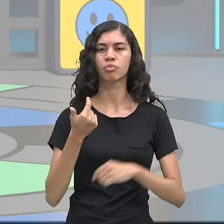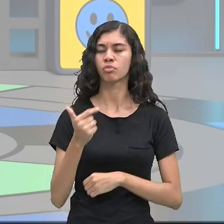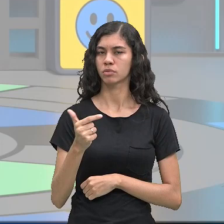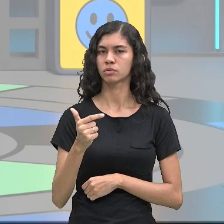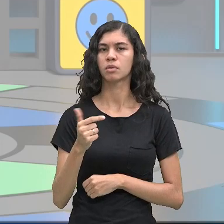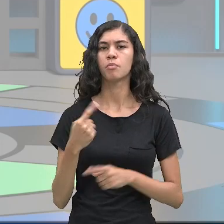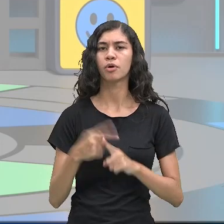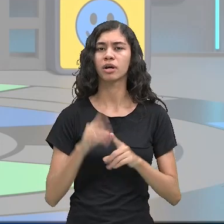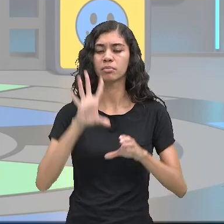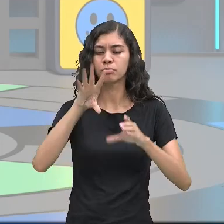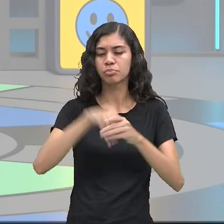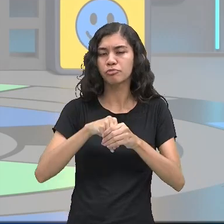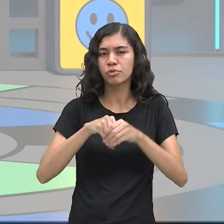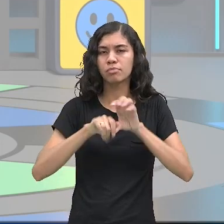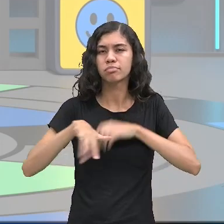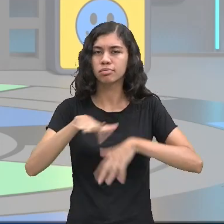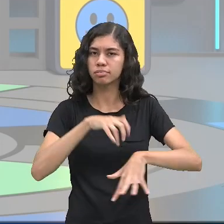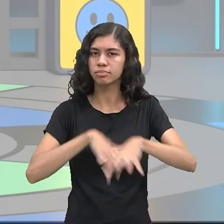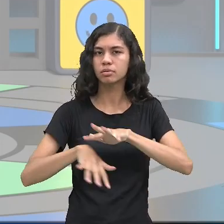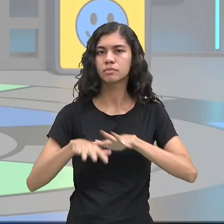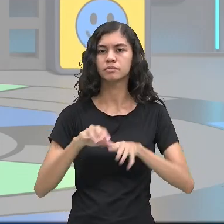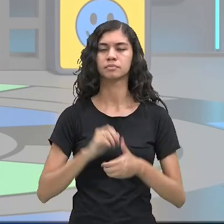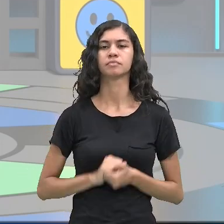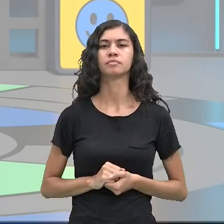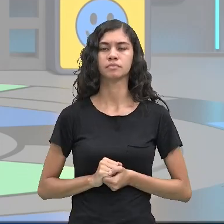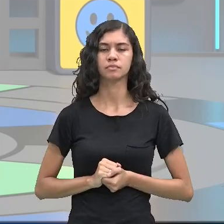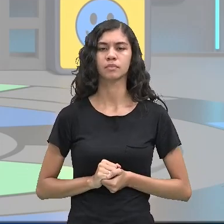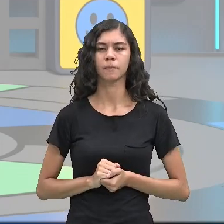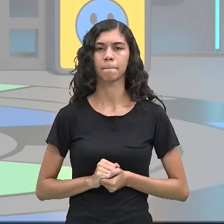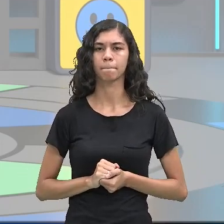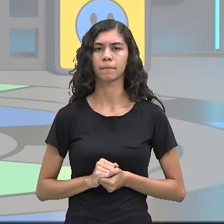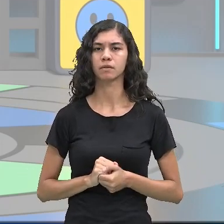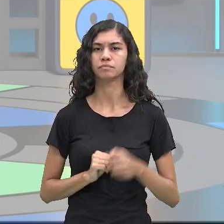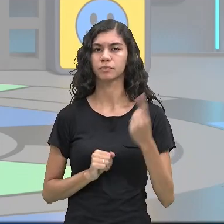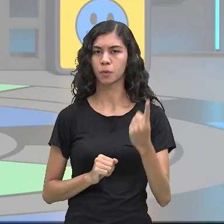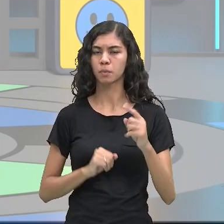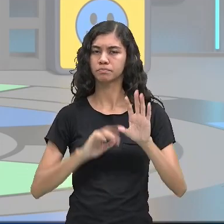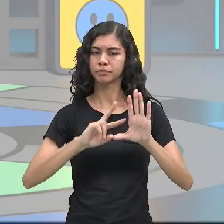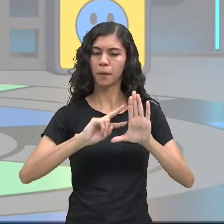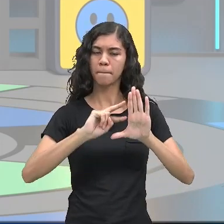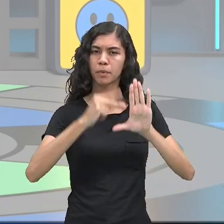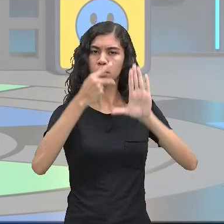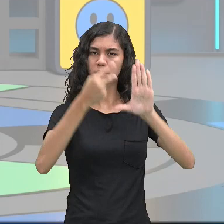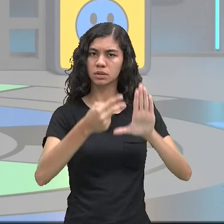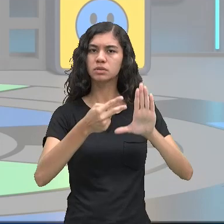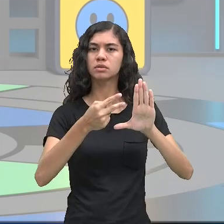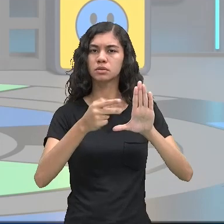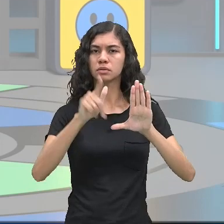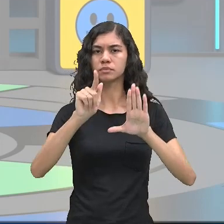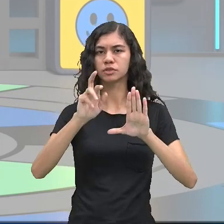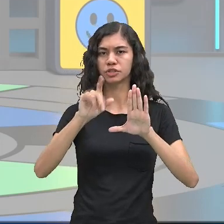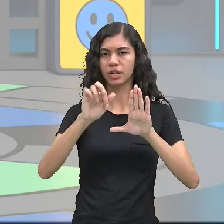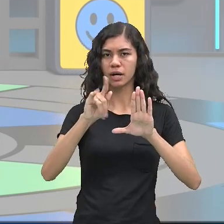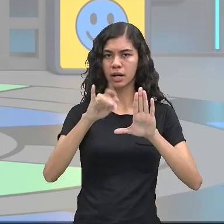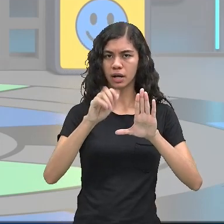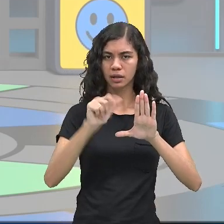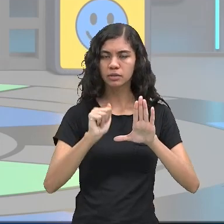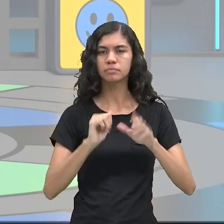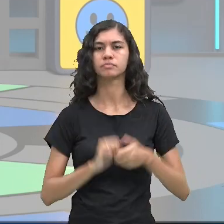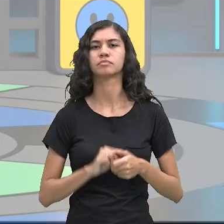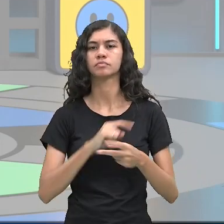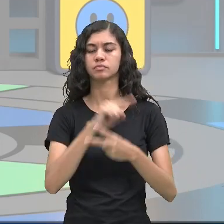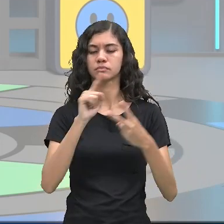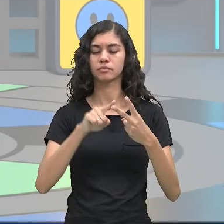interno do gerador, beleza? Então veja, nós temos uma potência que é gerada, nós temos uma potência que é dissipada,